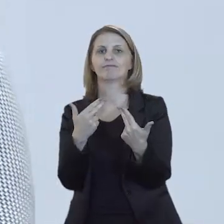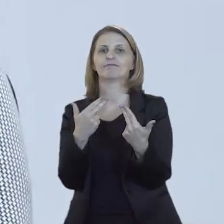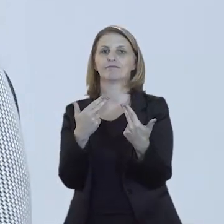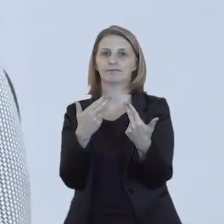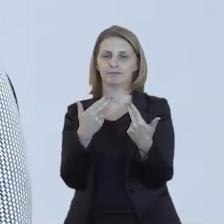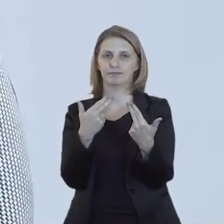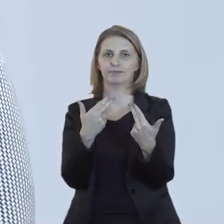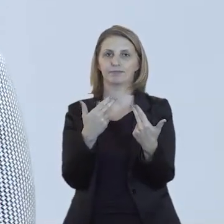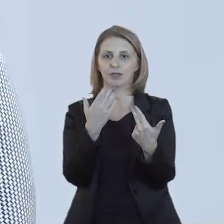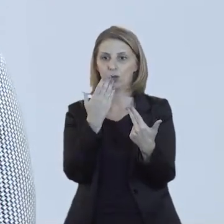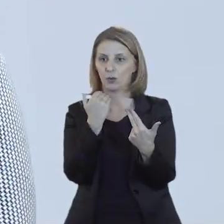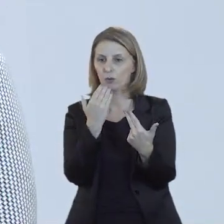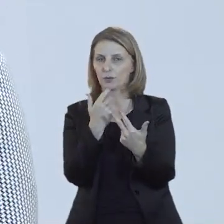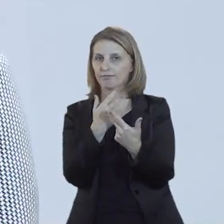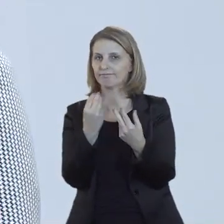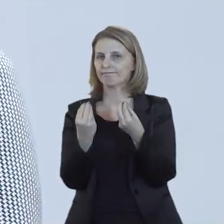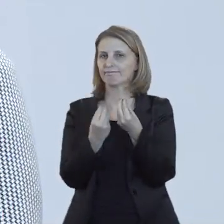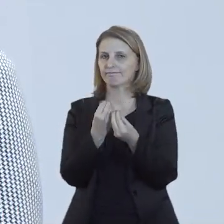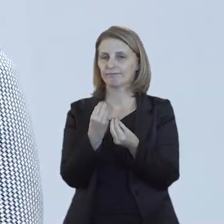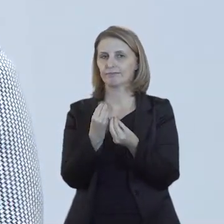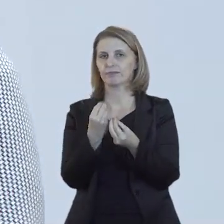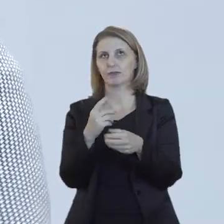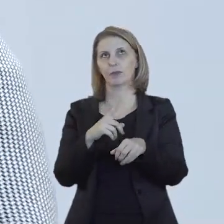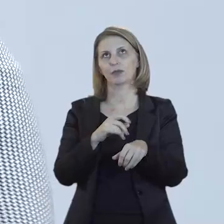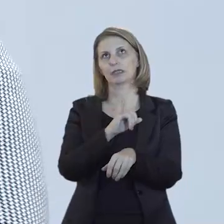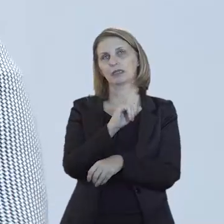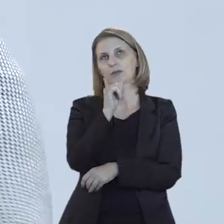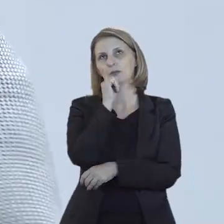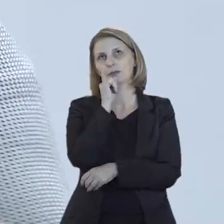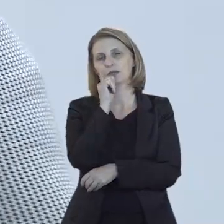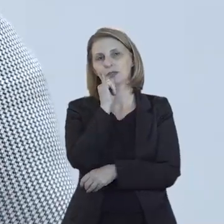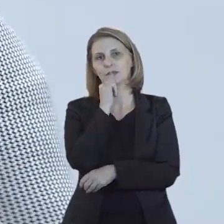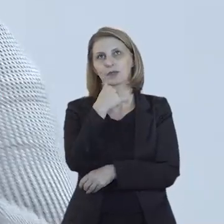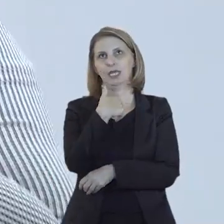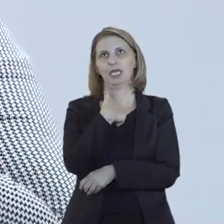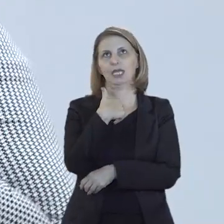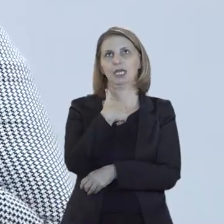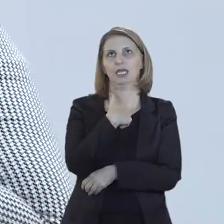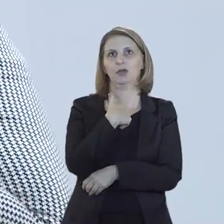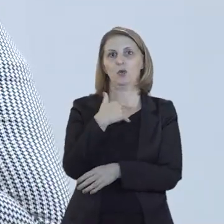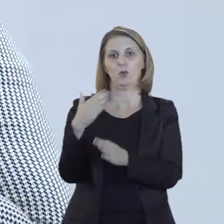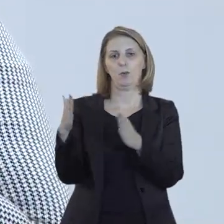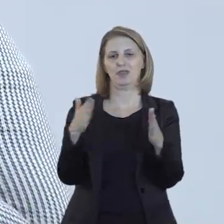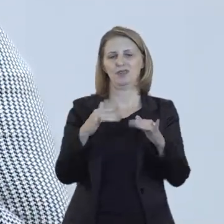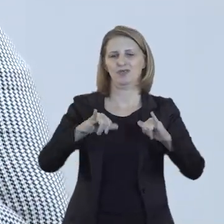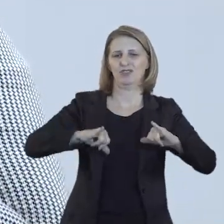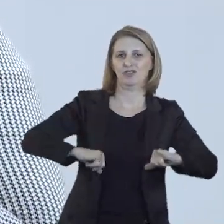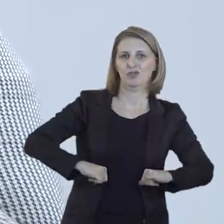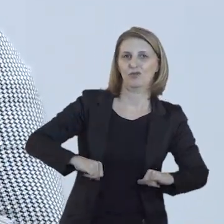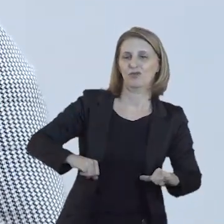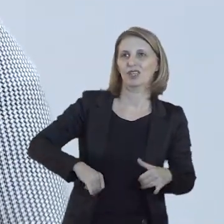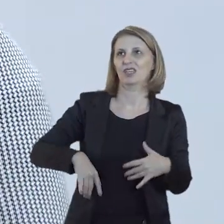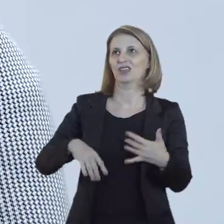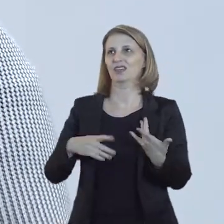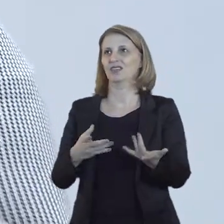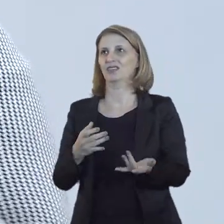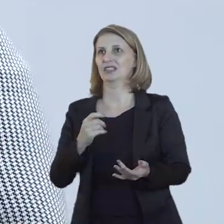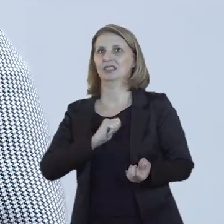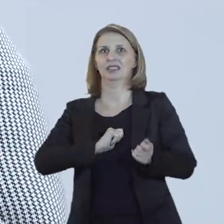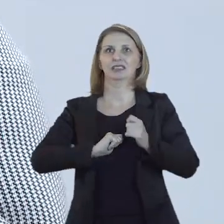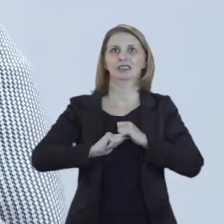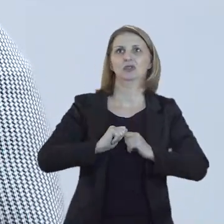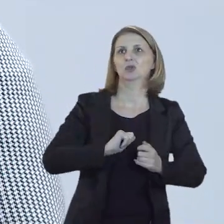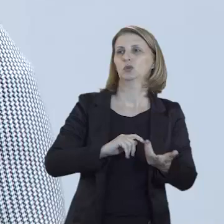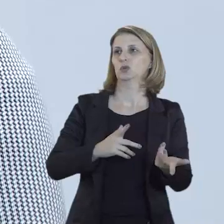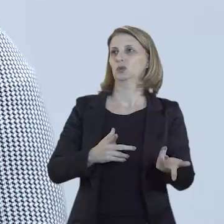alimentar, eu acho que no momento, assim, pensando assim, se eu tenho, né, se eu estou nesse período